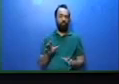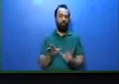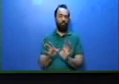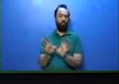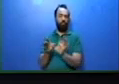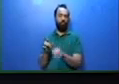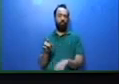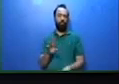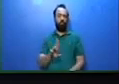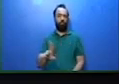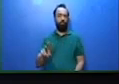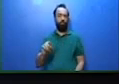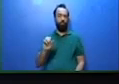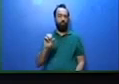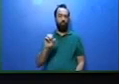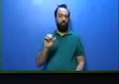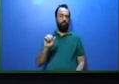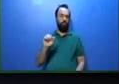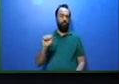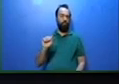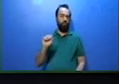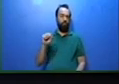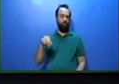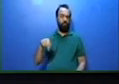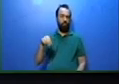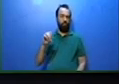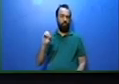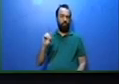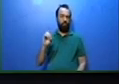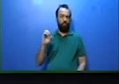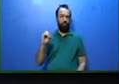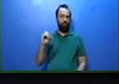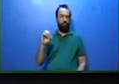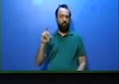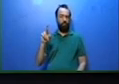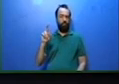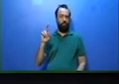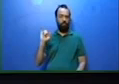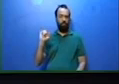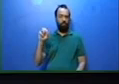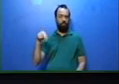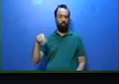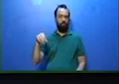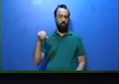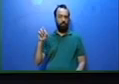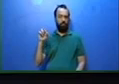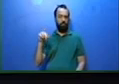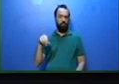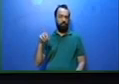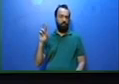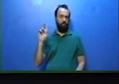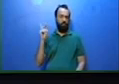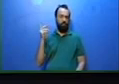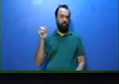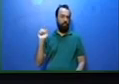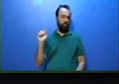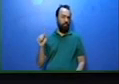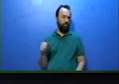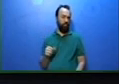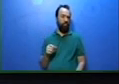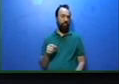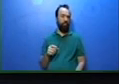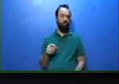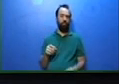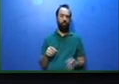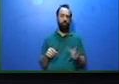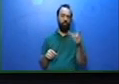andorinhas estão aqui com os lápis na mão, ó. Aí veio uma pessoa e falou, você é a Lola e você é a Juju? A pessoa